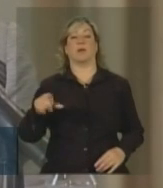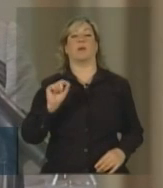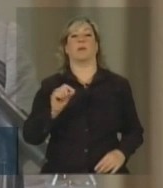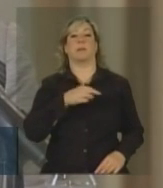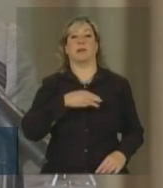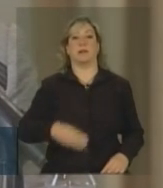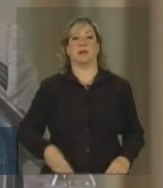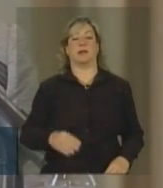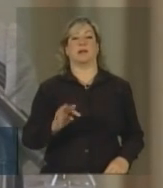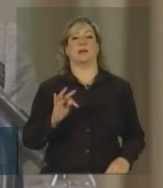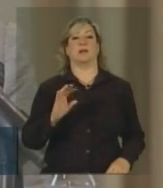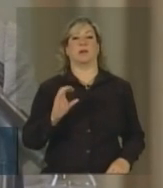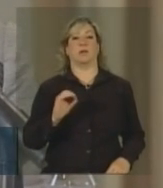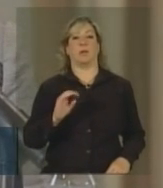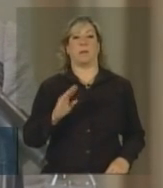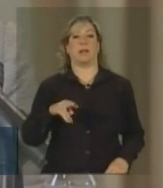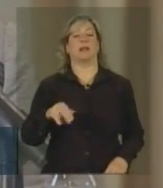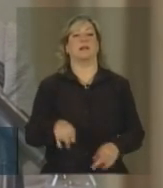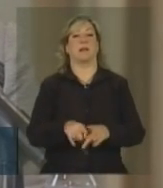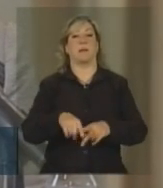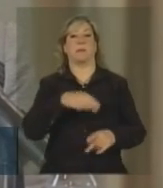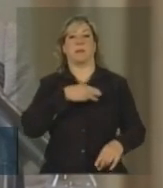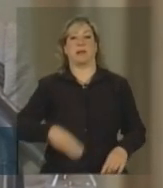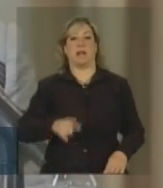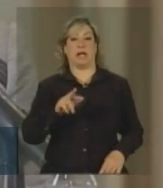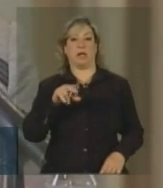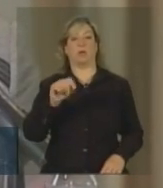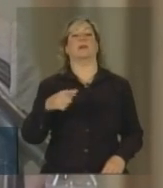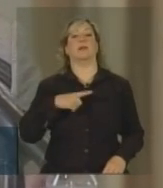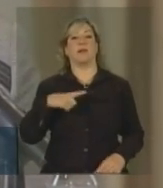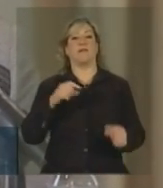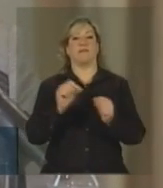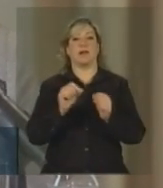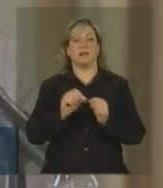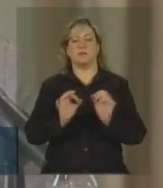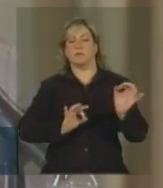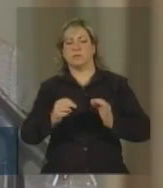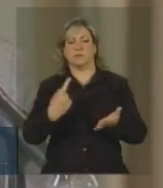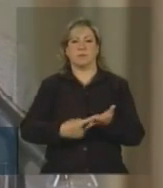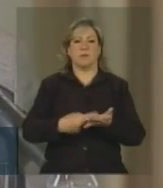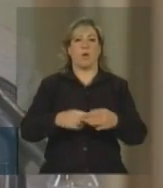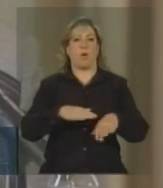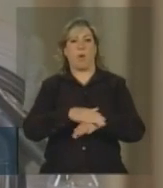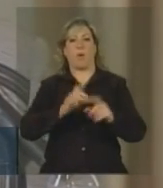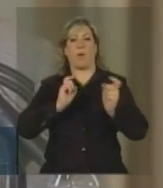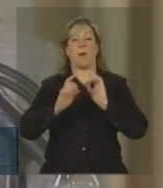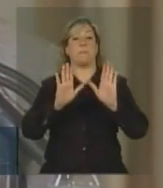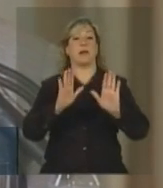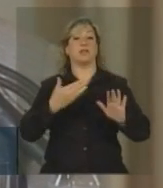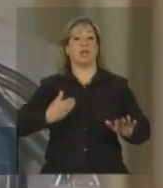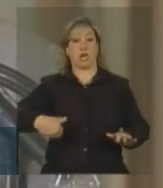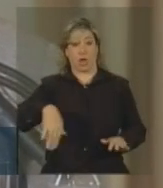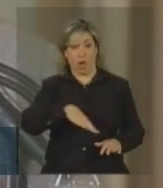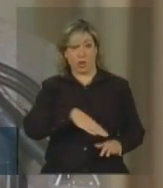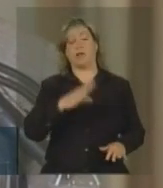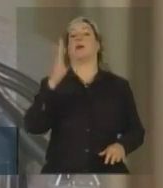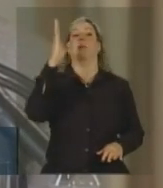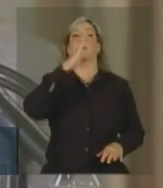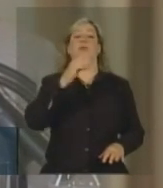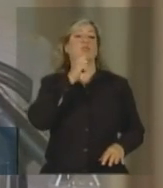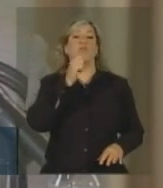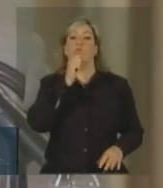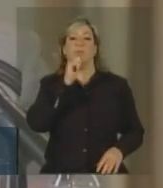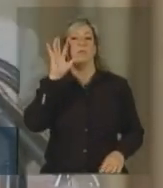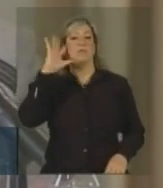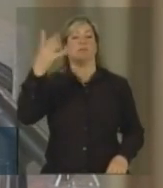como o ministro Guido, estão tomando as providências cabíveis, mas nós não estamos tomando ainda nenhuma